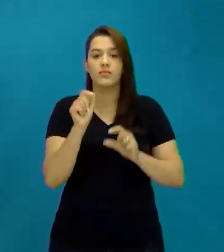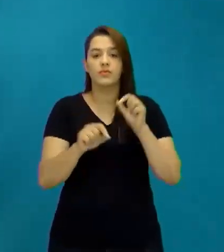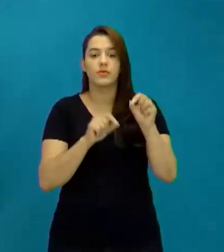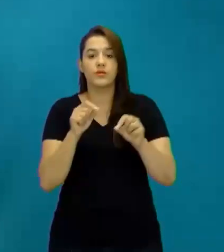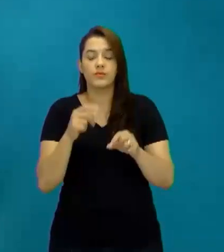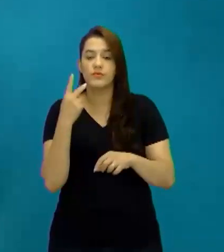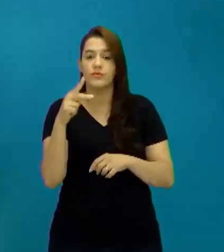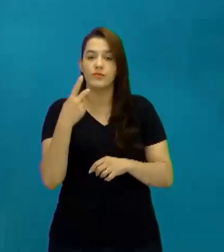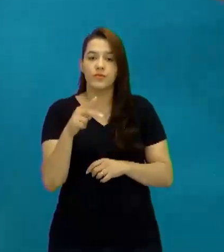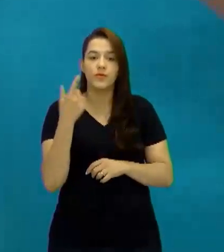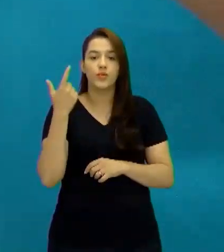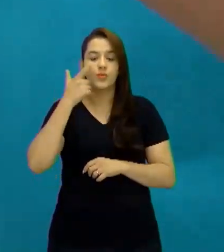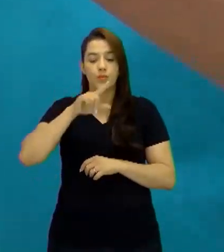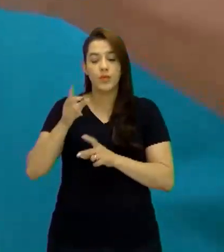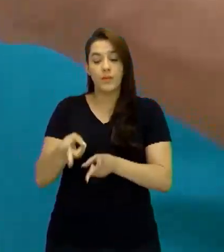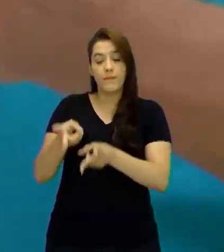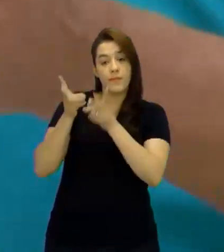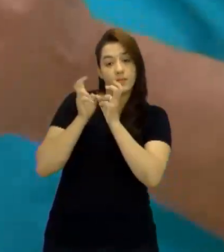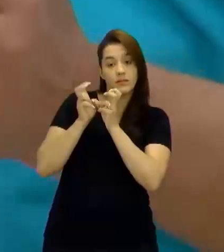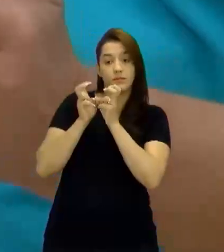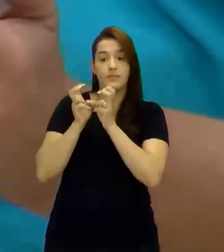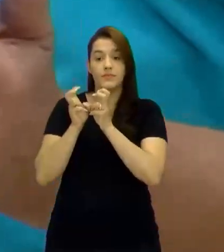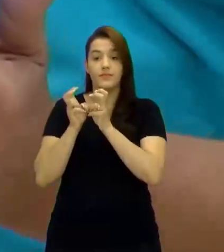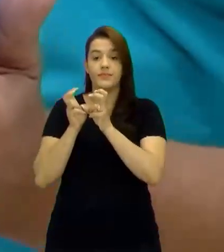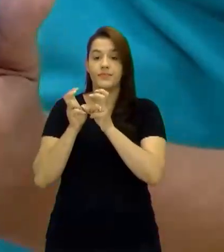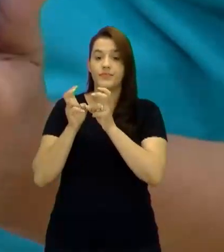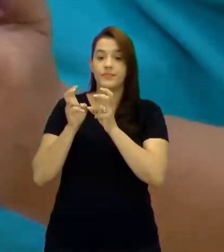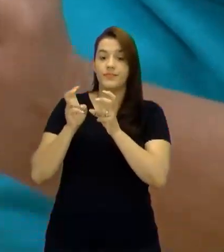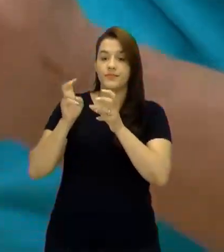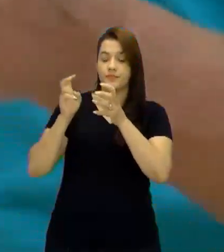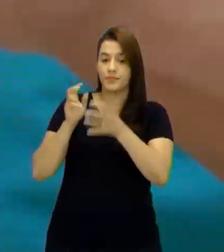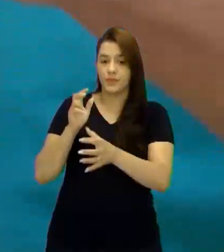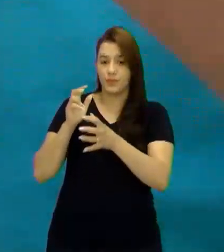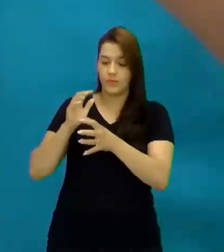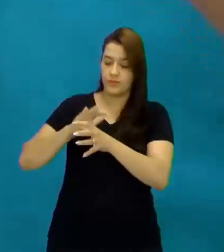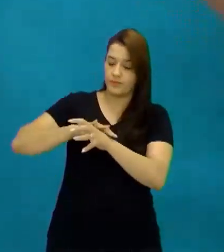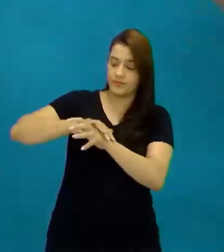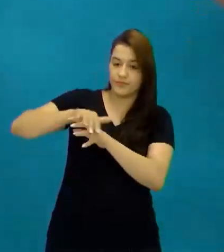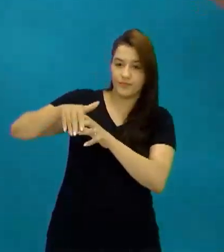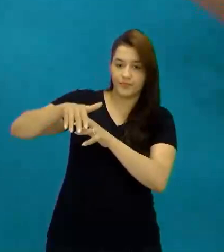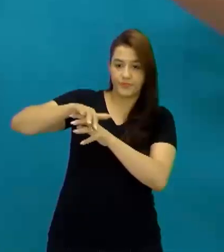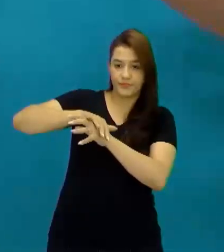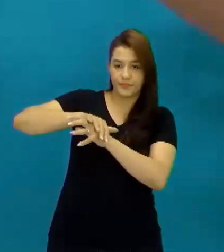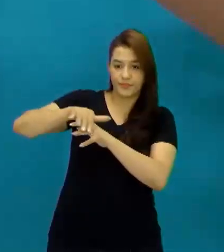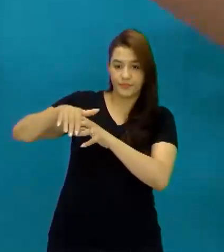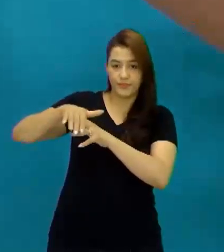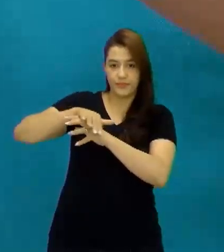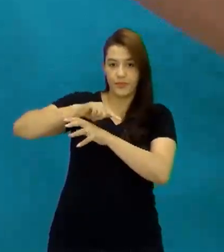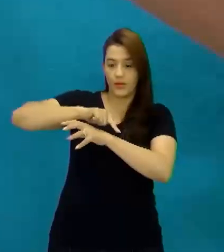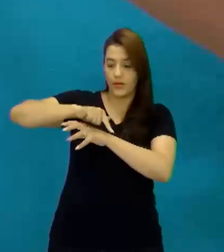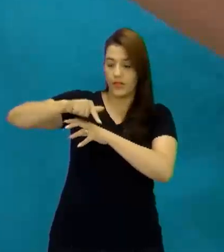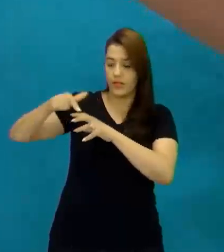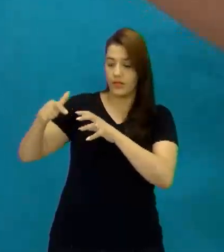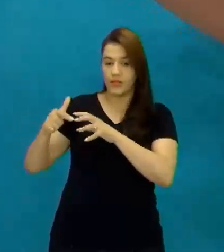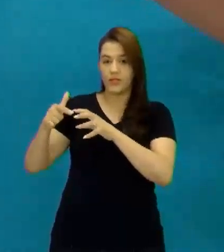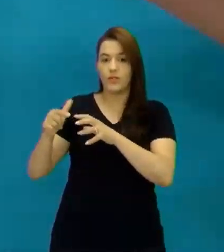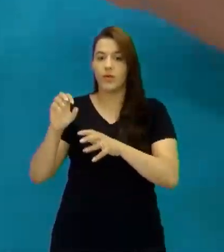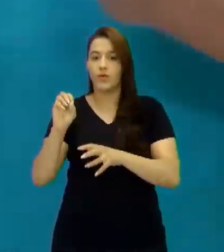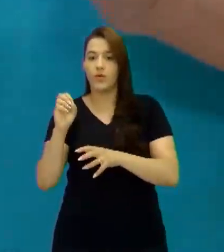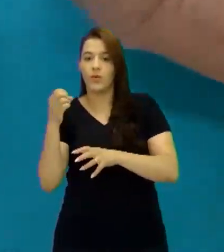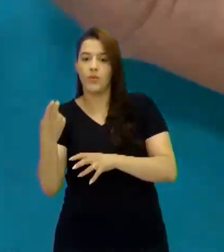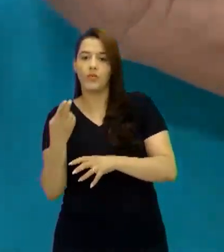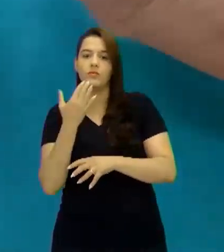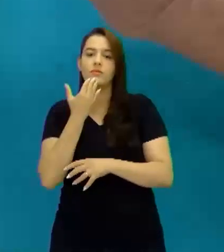você percebe essa superfície aqui, ó, lisa, ou se há alguma imperfeição. Difícil,